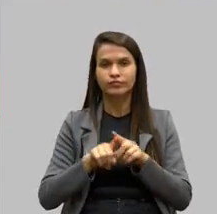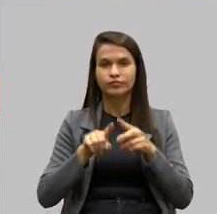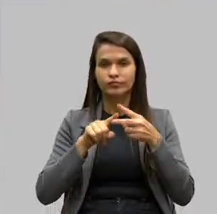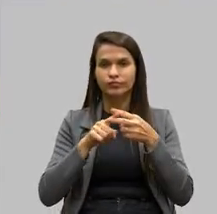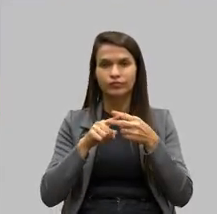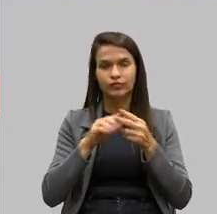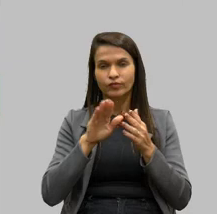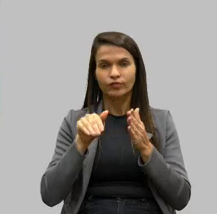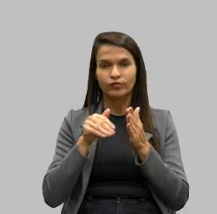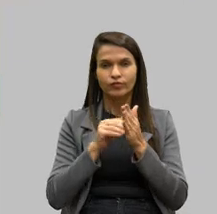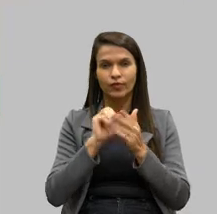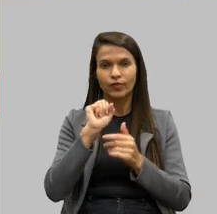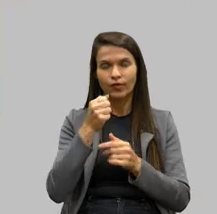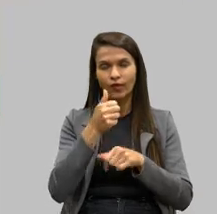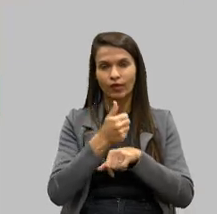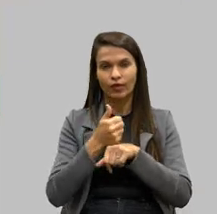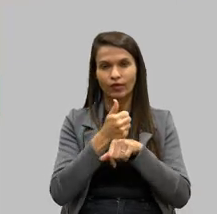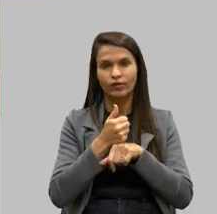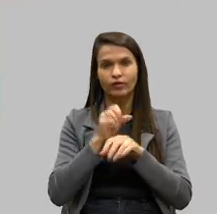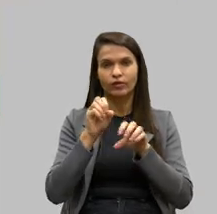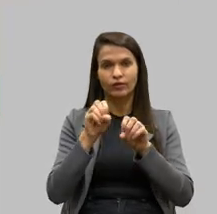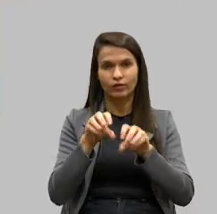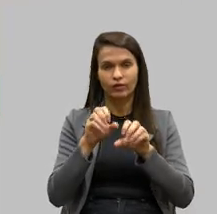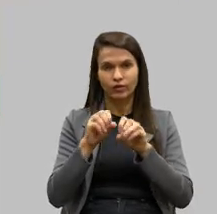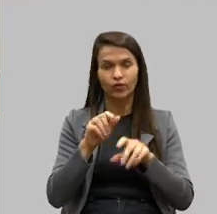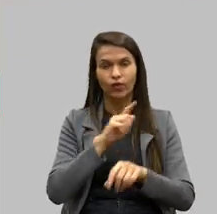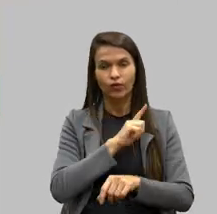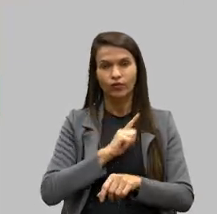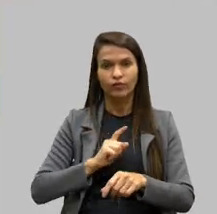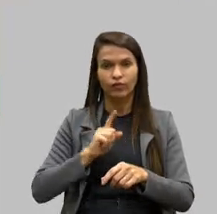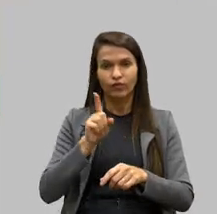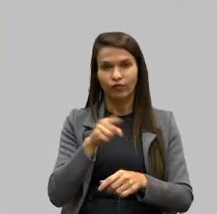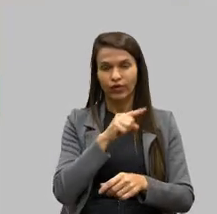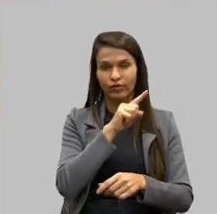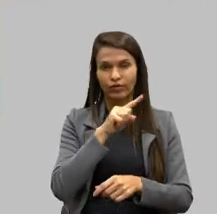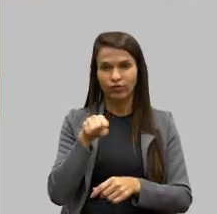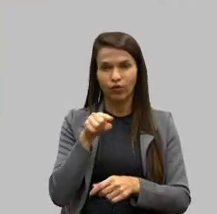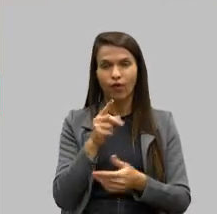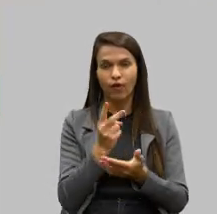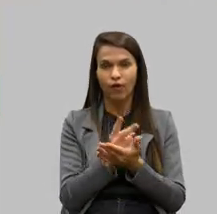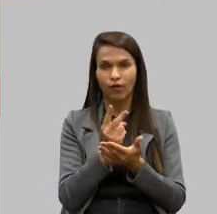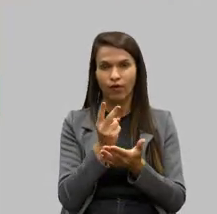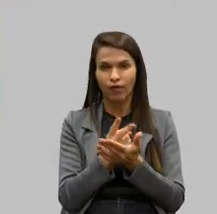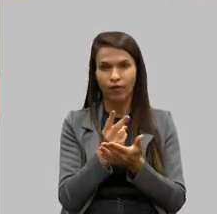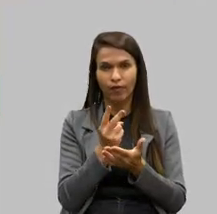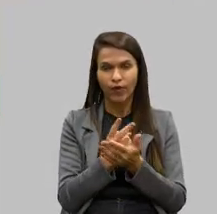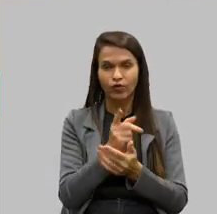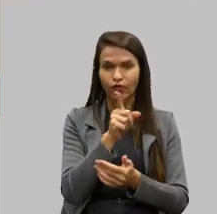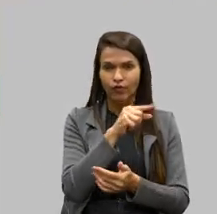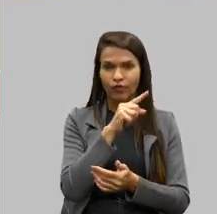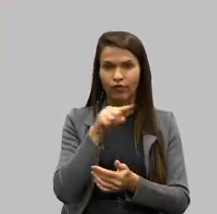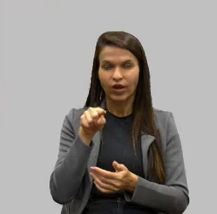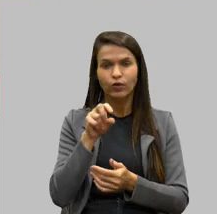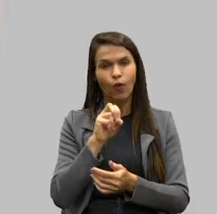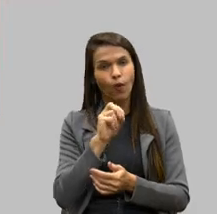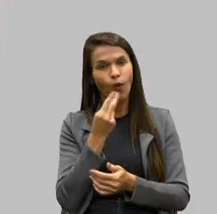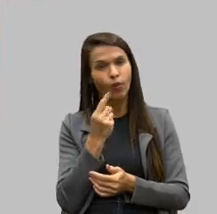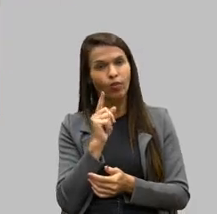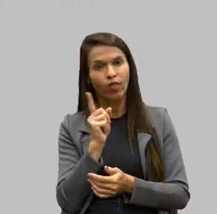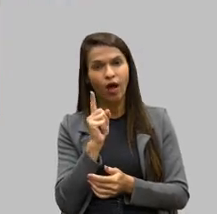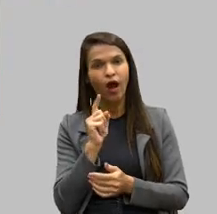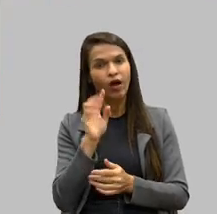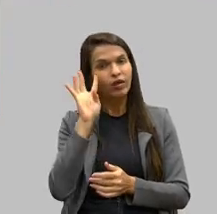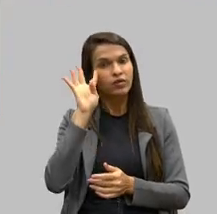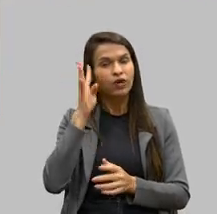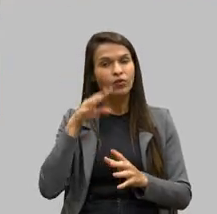todas as oito carreiras da educação. O governador vetou. A manutenção do veto ou não será decisão da maioria